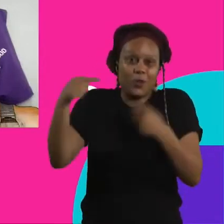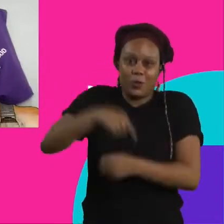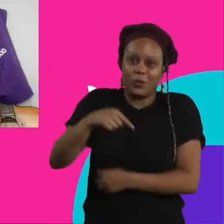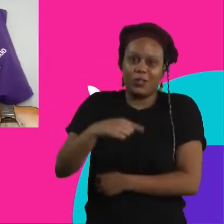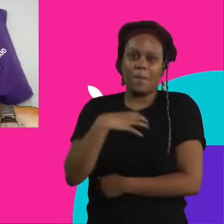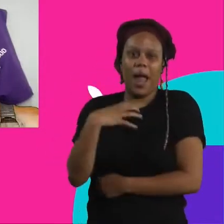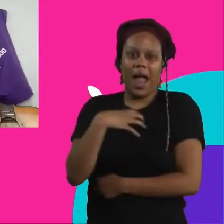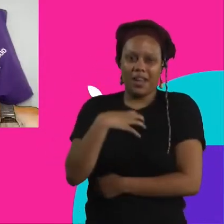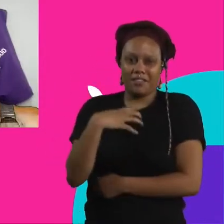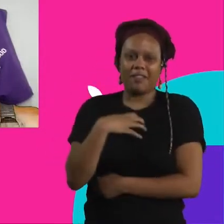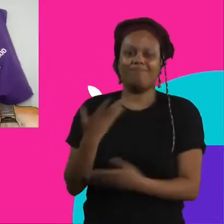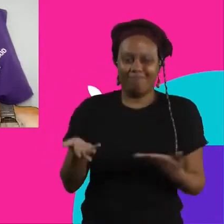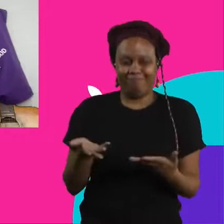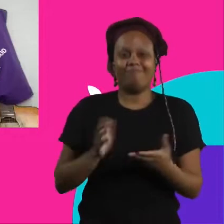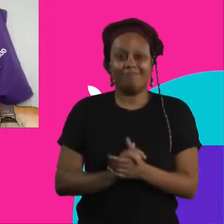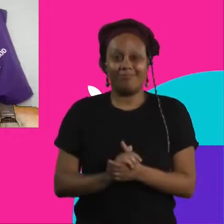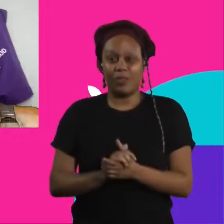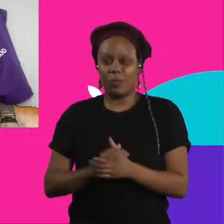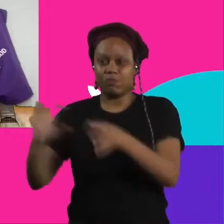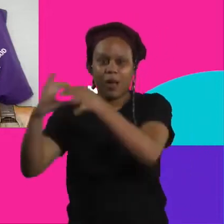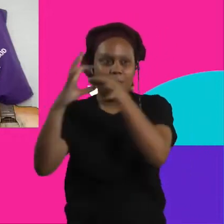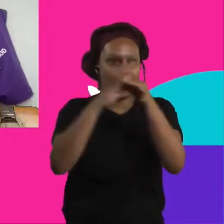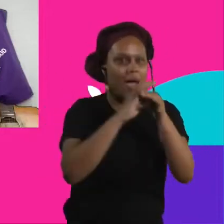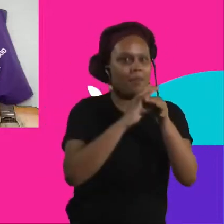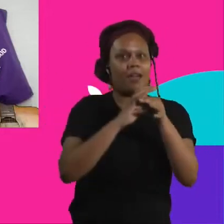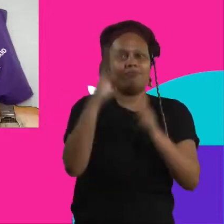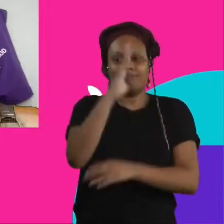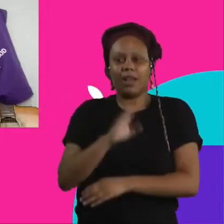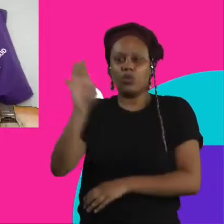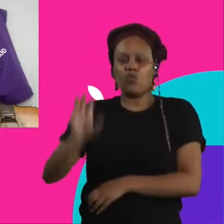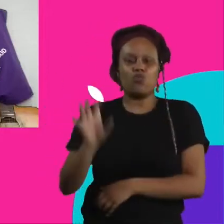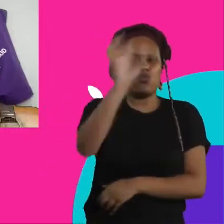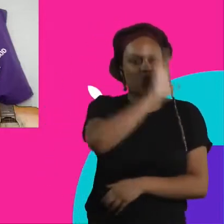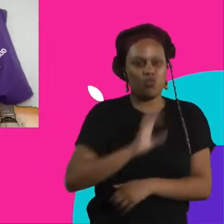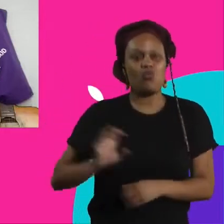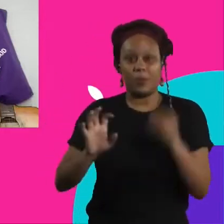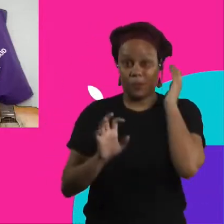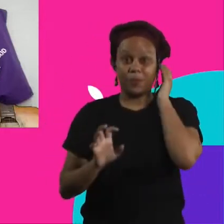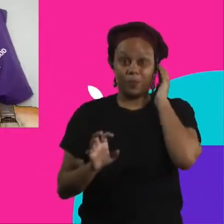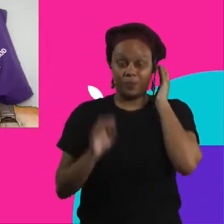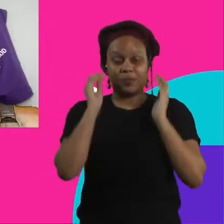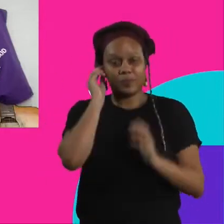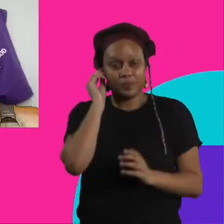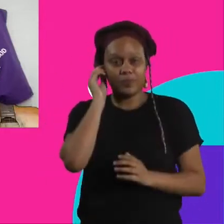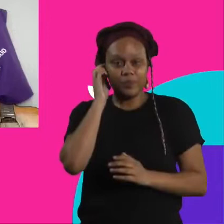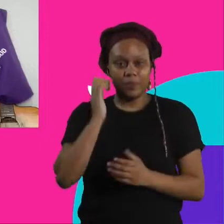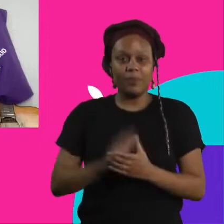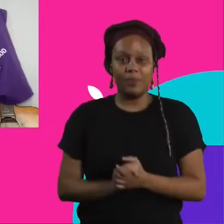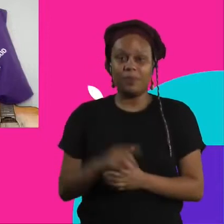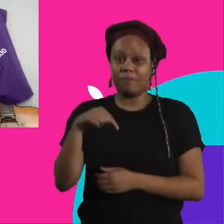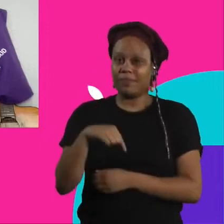né? Estamos conectados de várias partes do Brasil inteiro. Então, falo com vocês hoje aqui de Salvador,